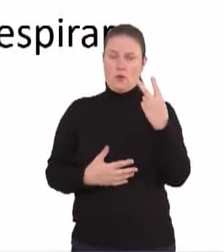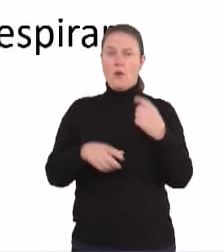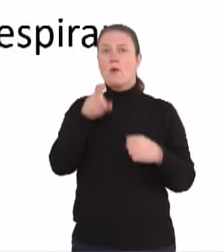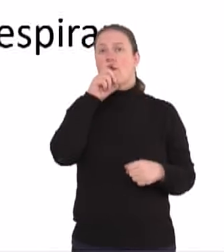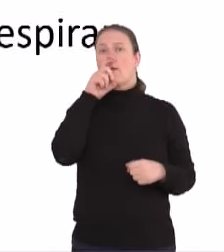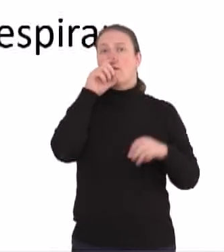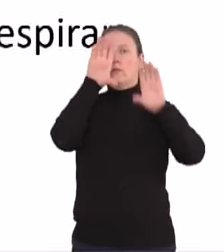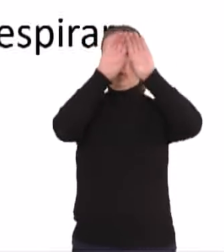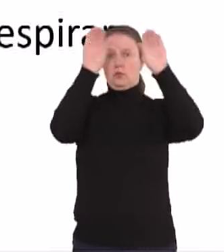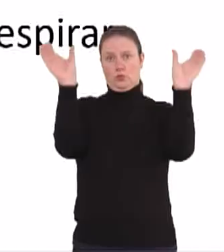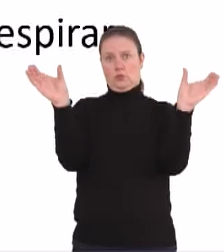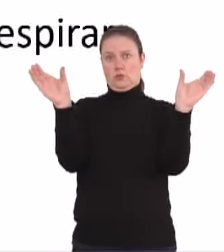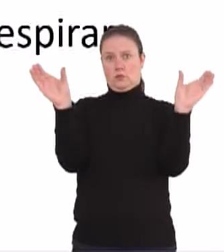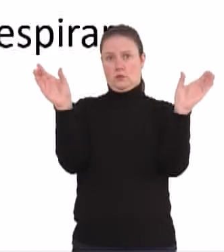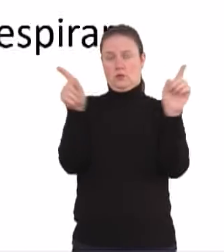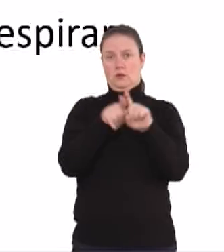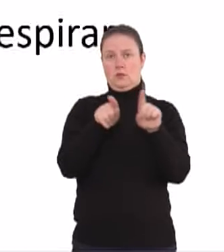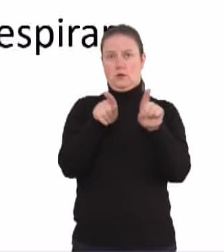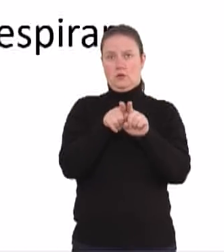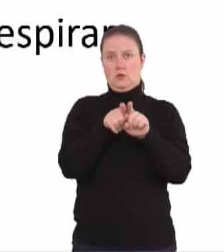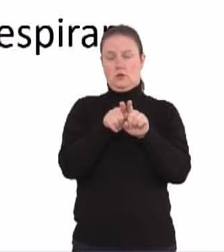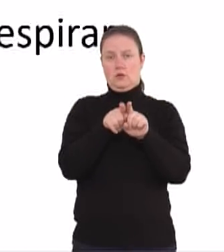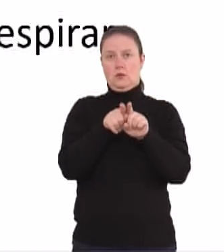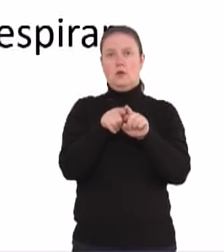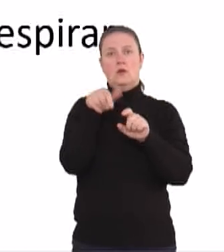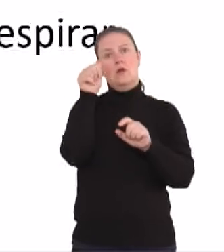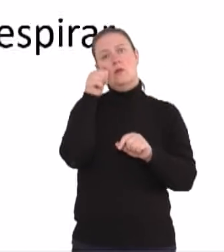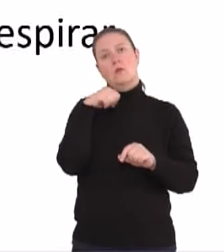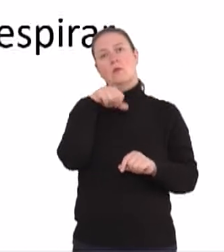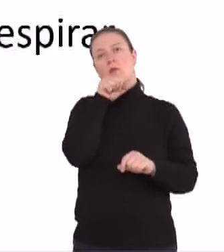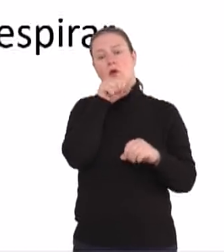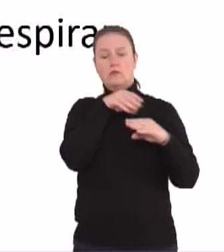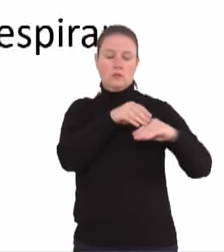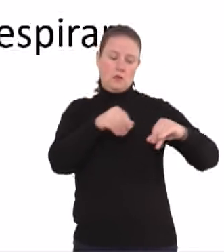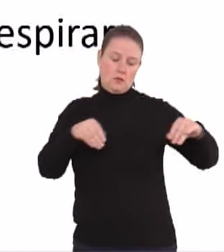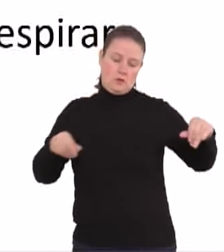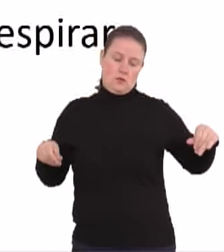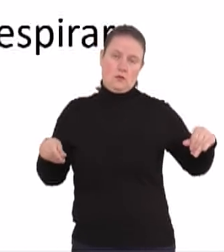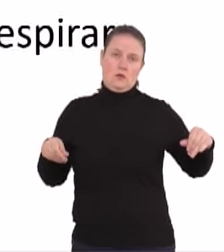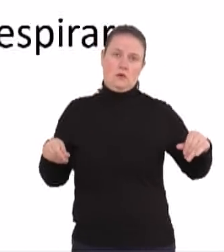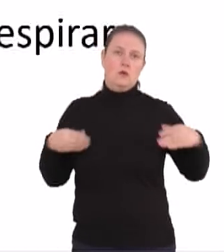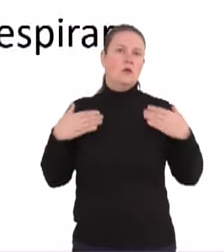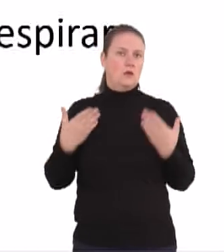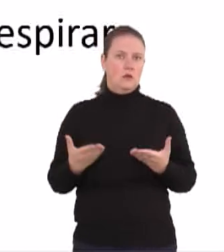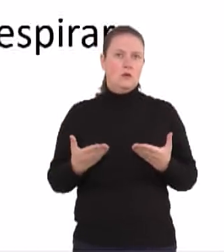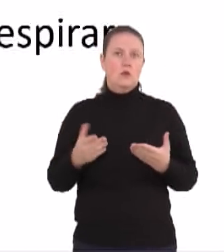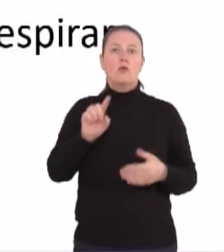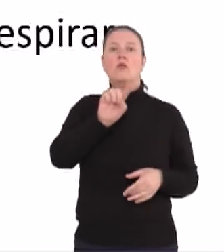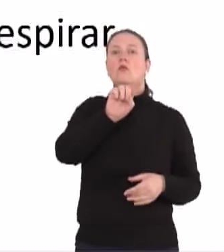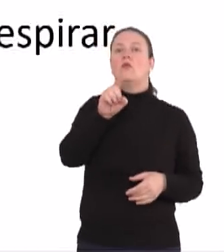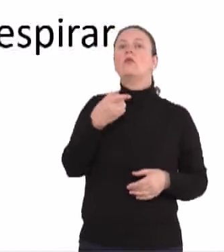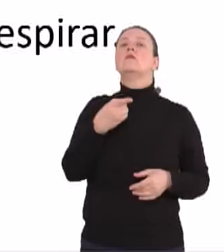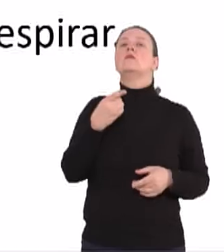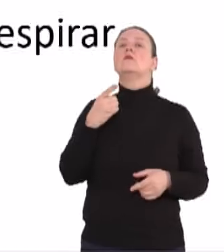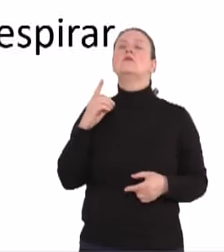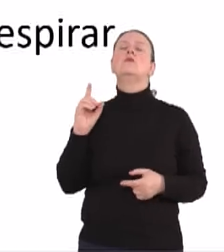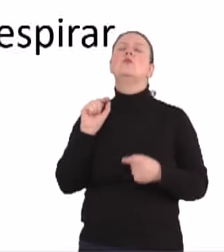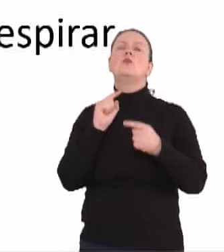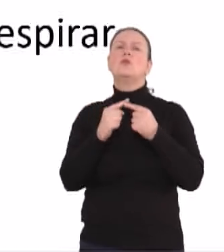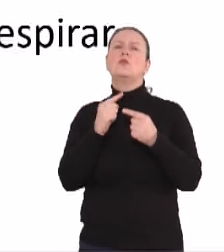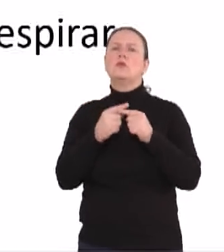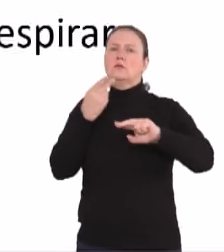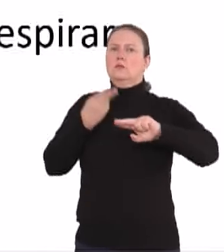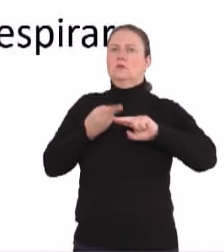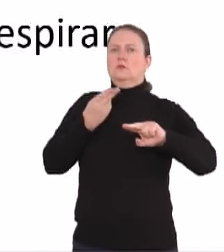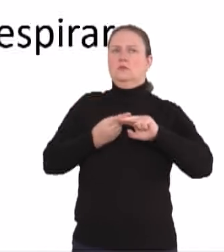céu e Papatuanuku se refere à mãe terra. Ou, a vírgula foi colocada